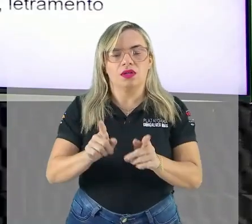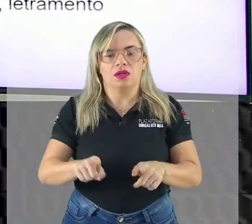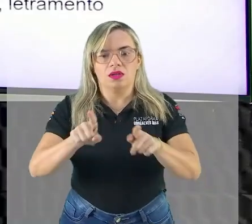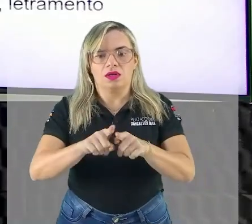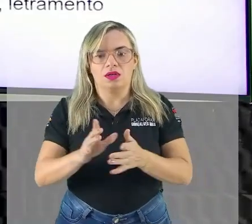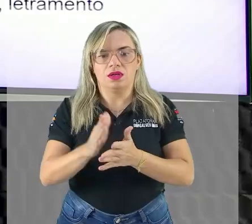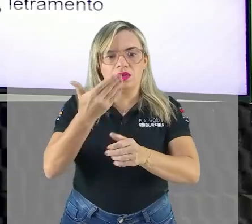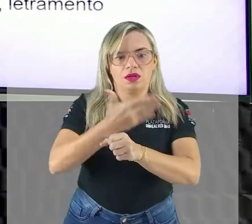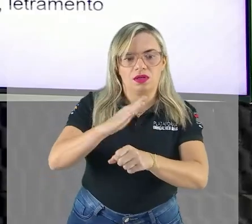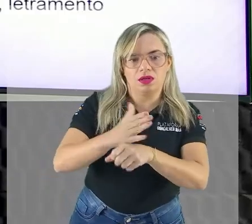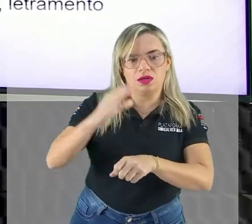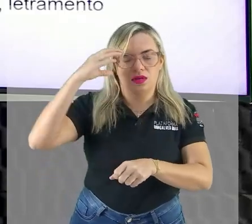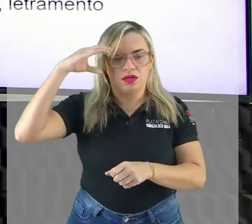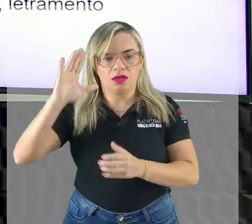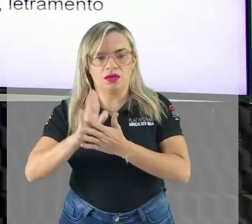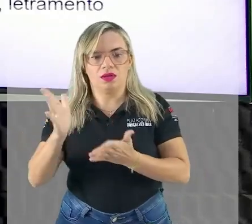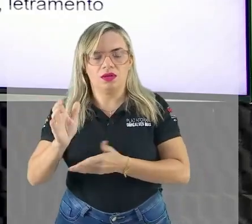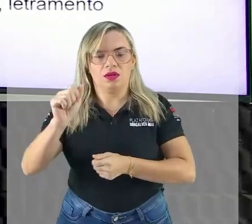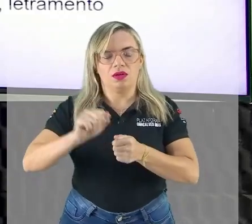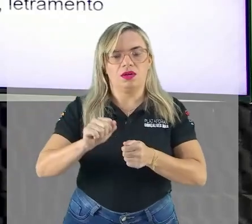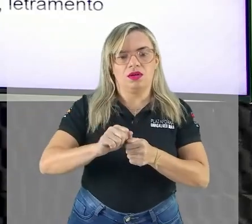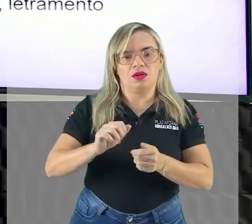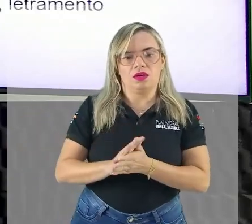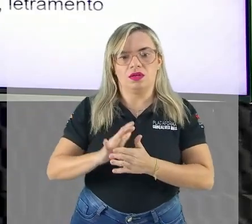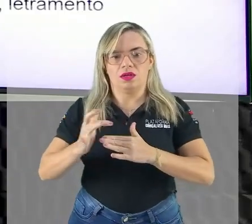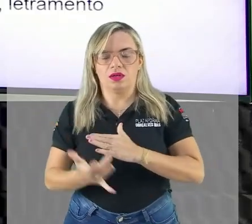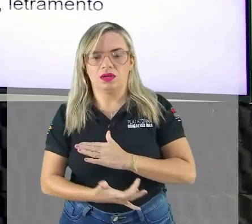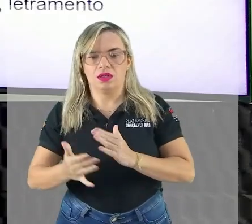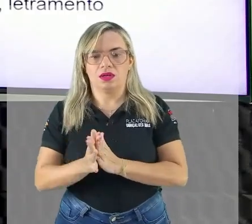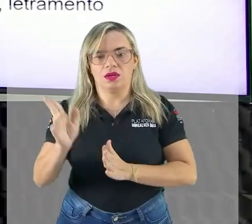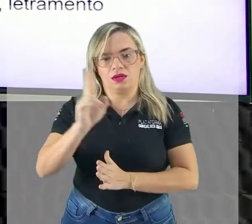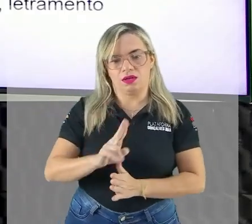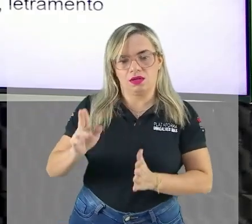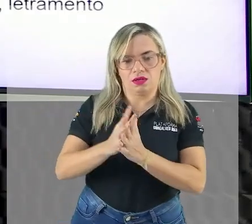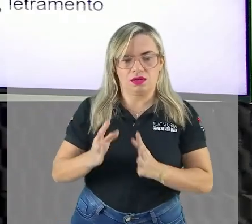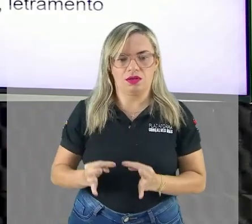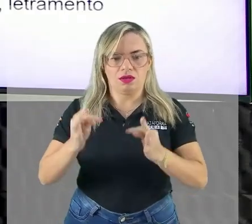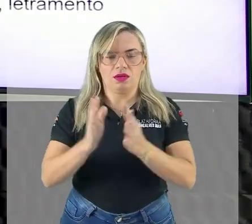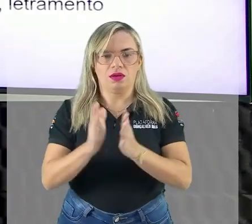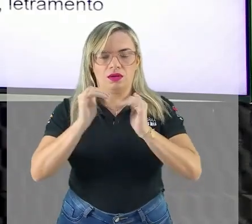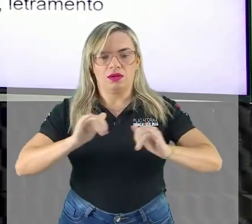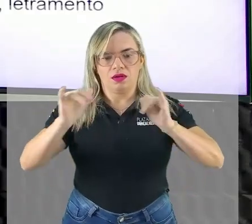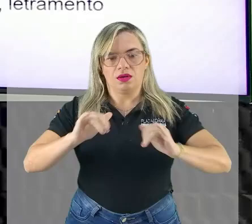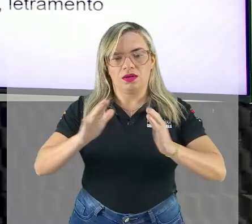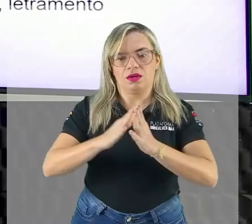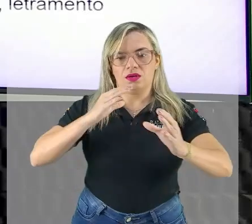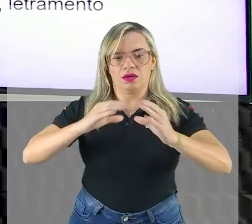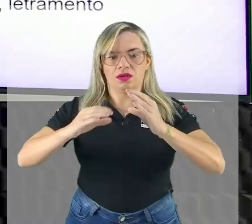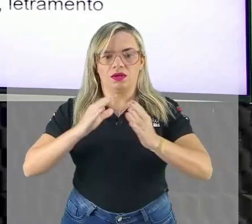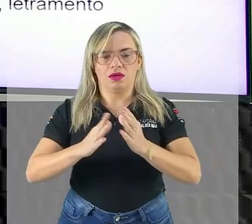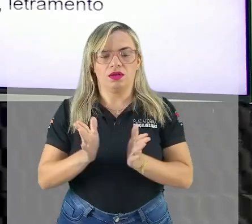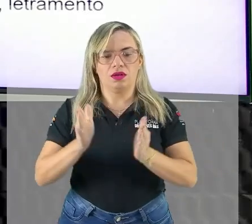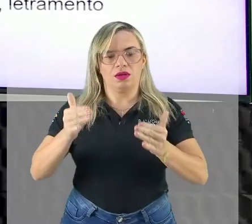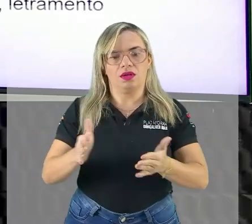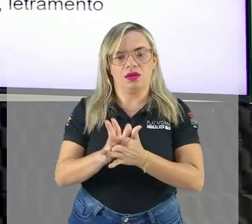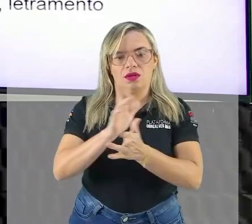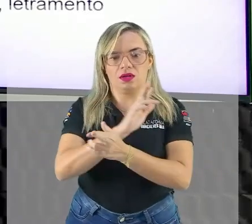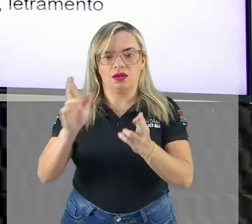A utilização das tecnologias de informação e comunicação está diretamente relacionada aos aspectos